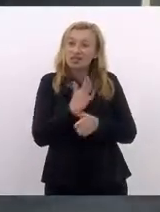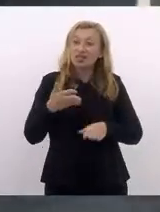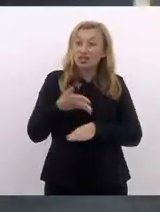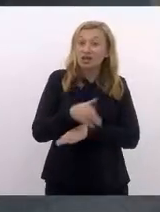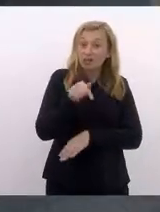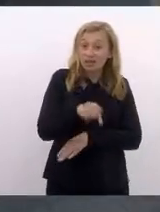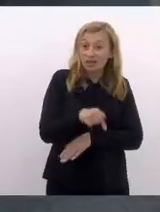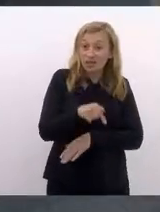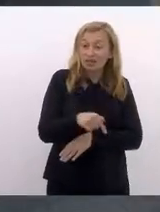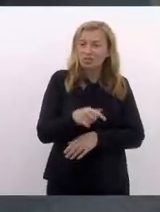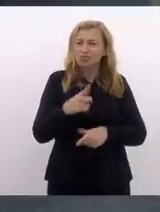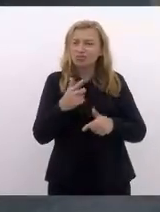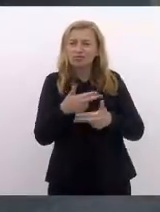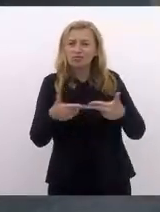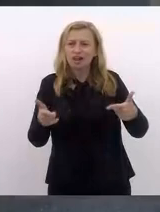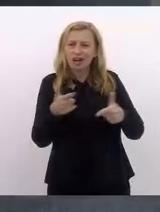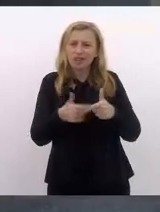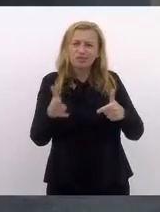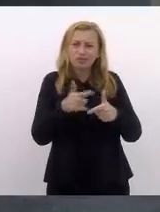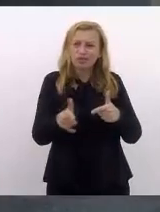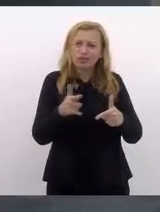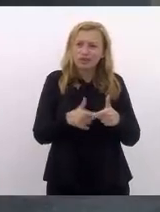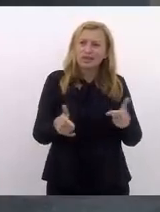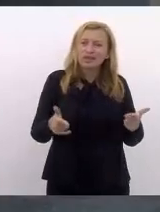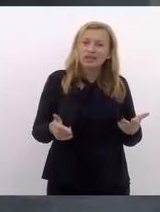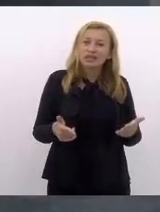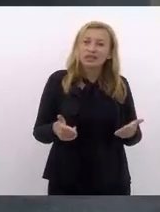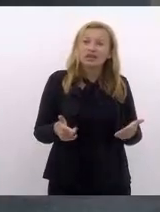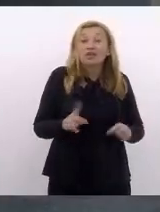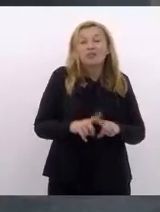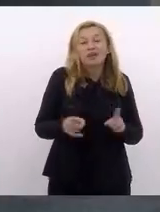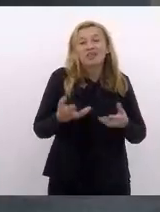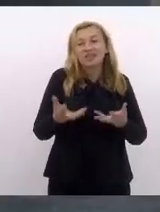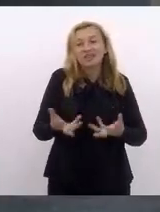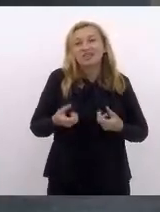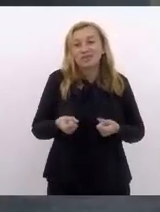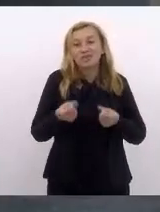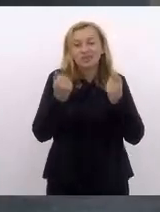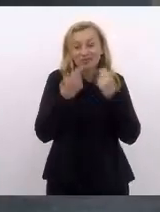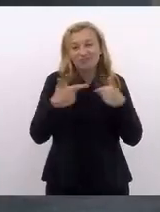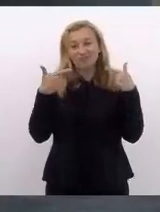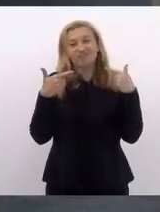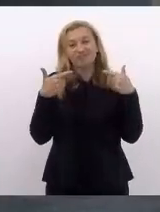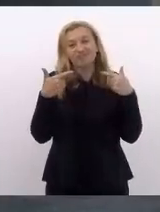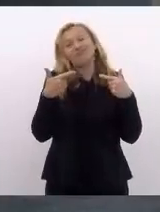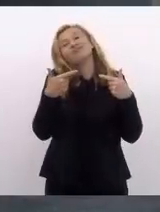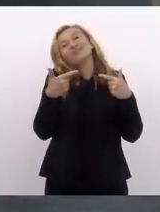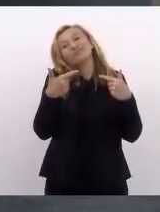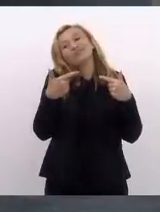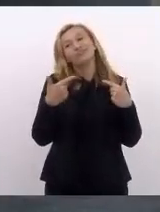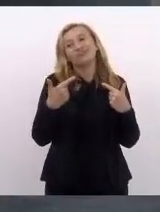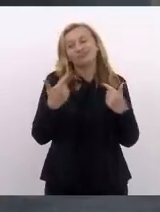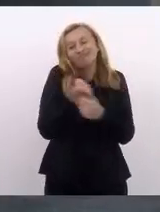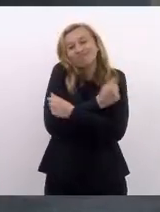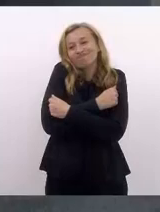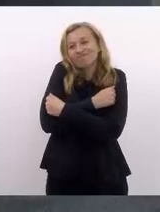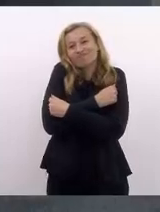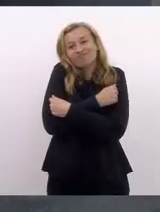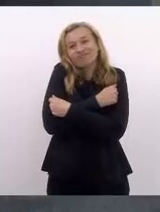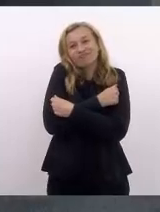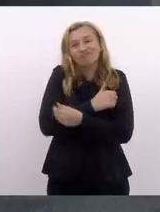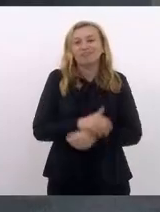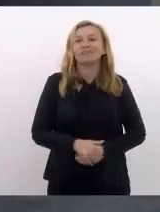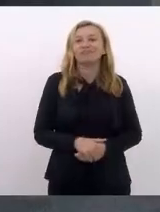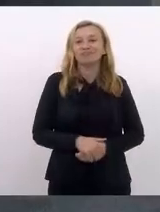Chegamos aqui com tantos problemas com tantas aflições mas um sorriso tão agradável um abraço